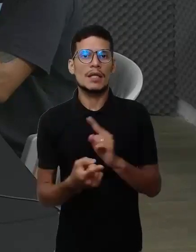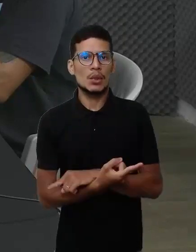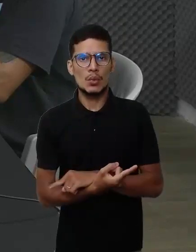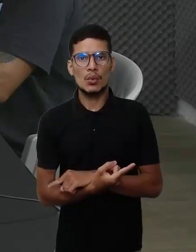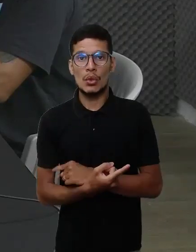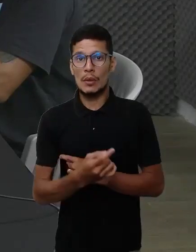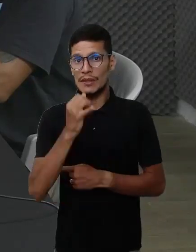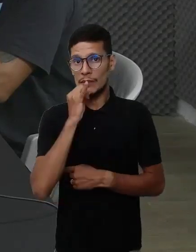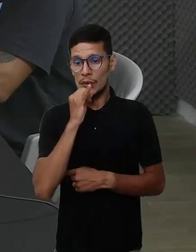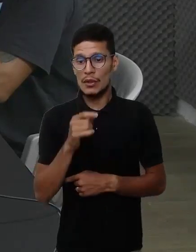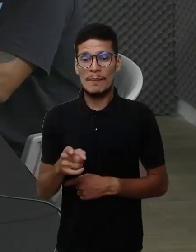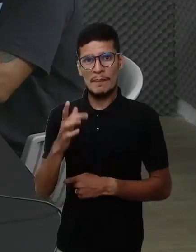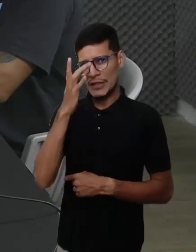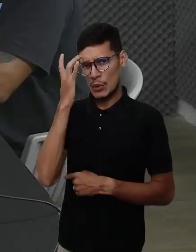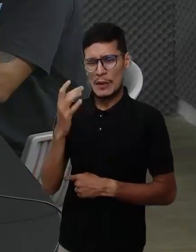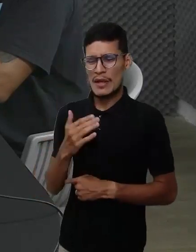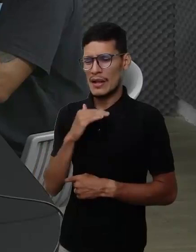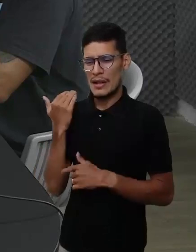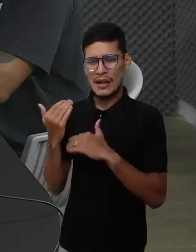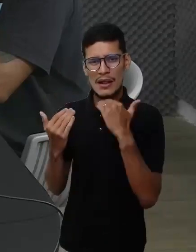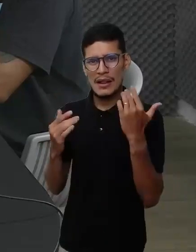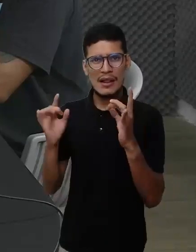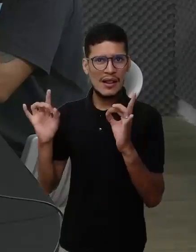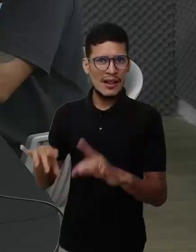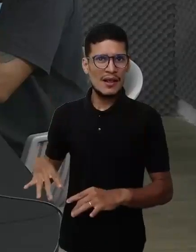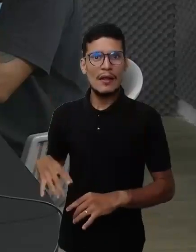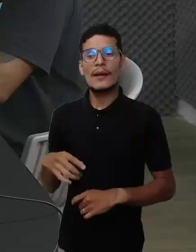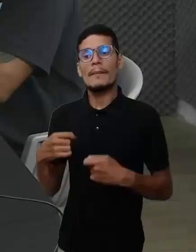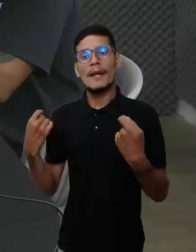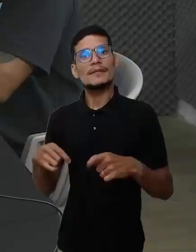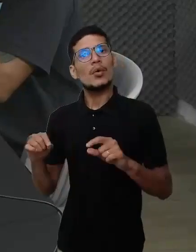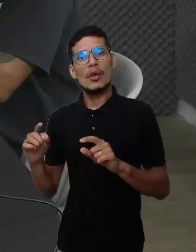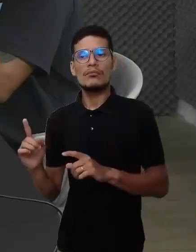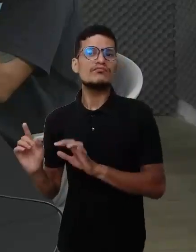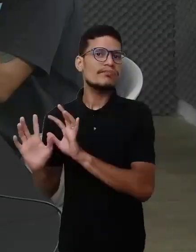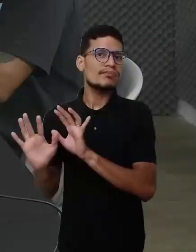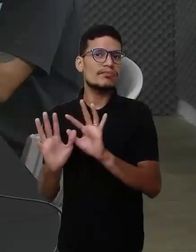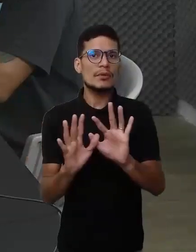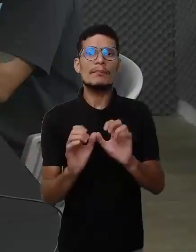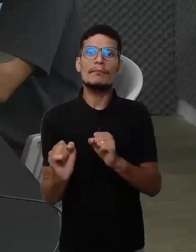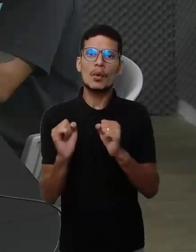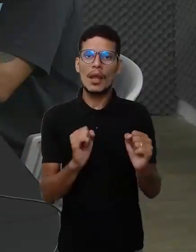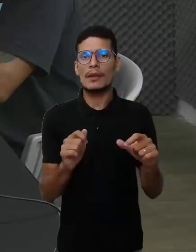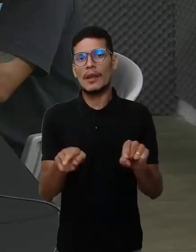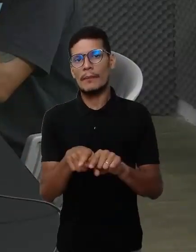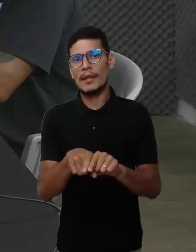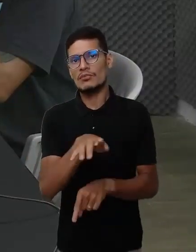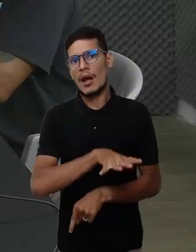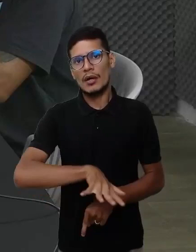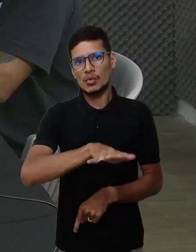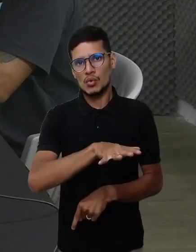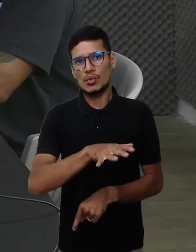Os morríveis, os descartáveis, precisam ocupar os espaços de poder. Enfim, o ovo a galinha,